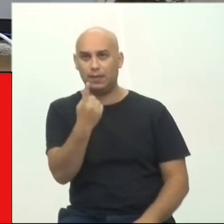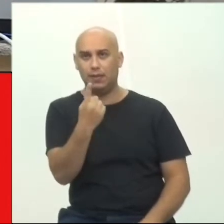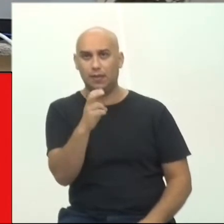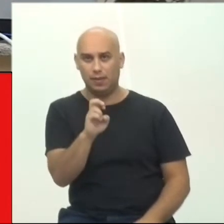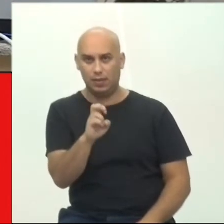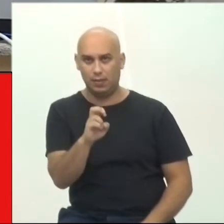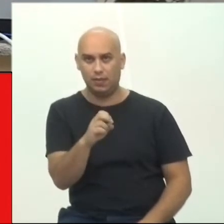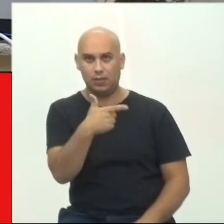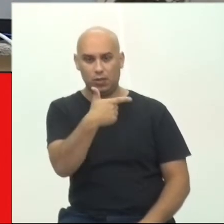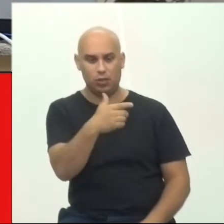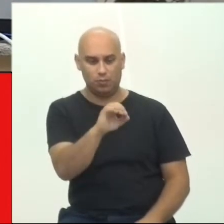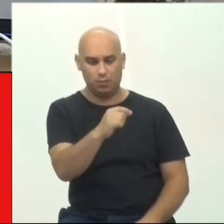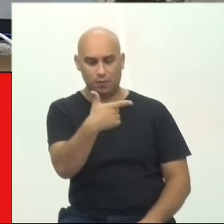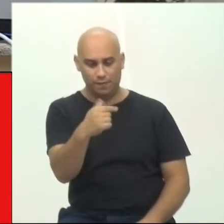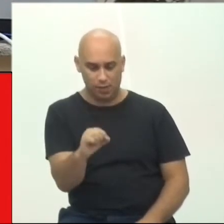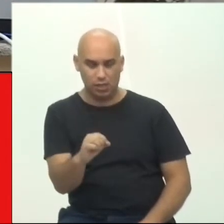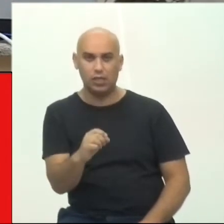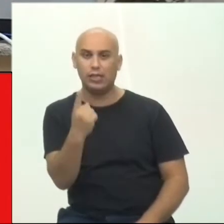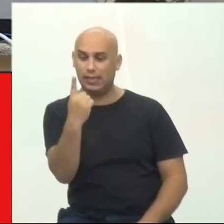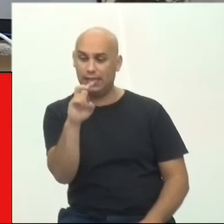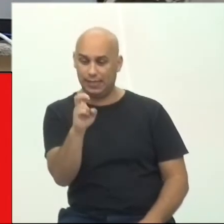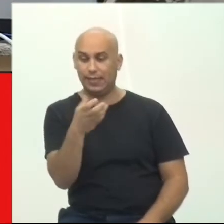de 2020. Tá?